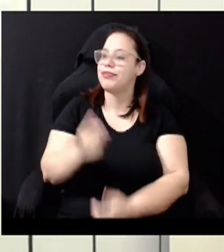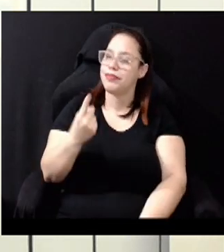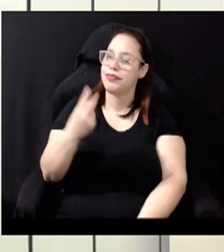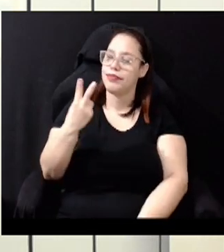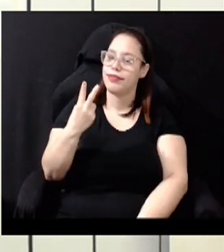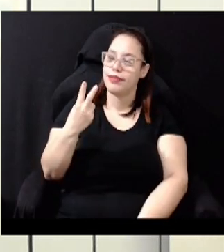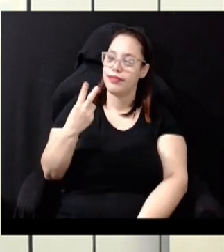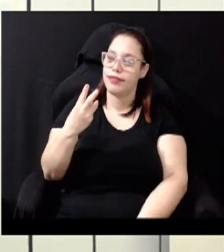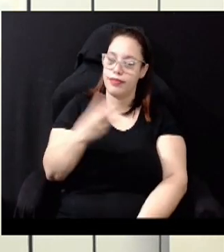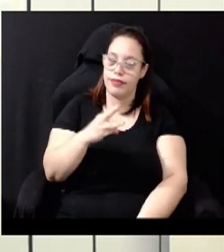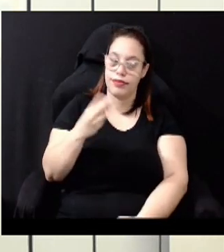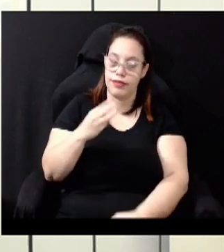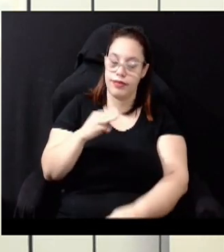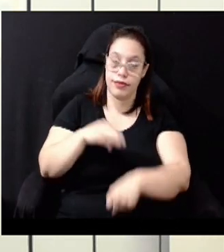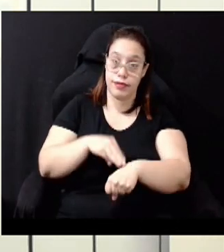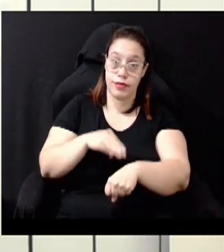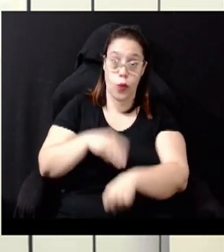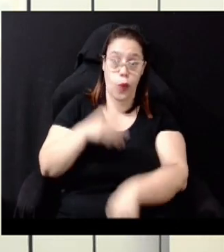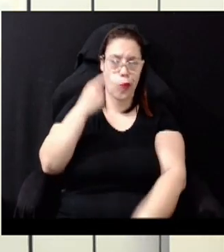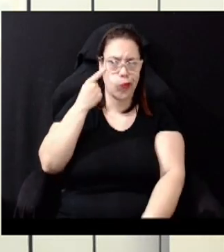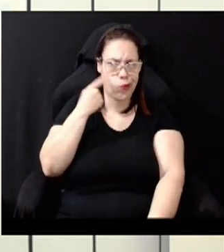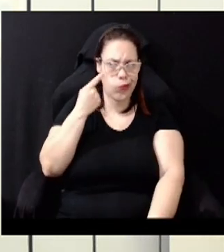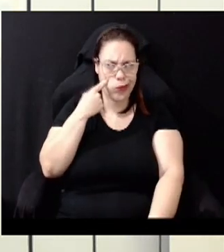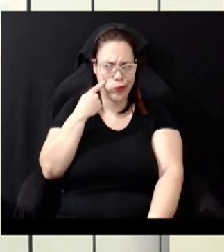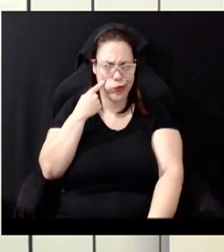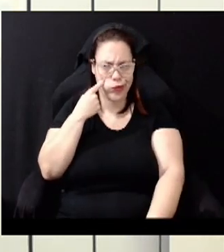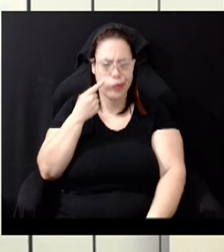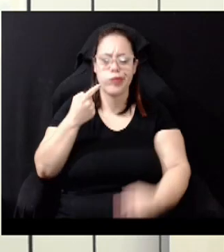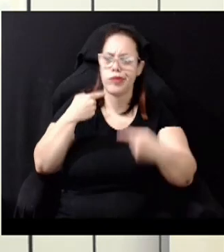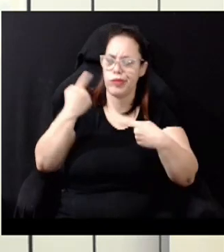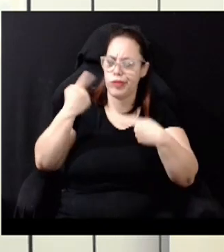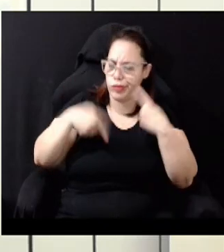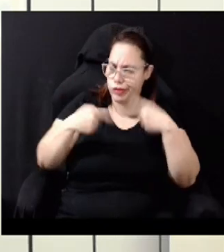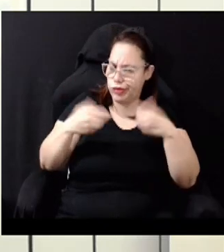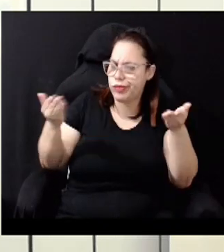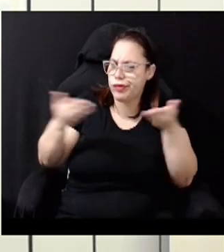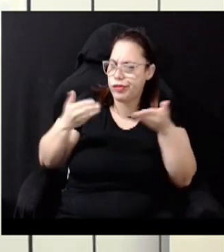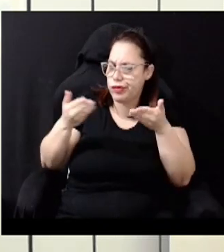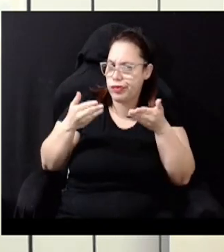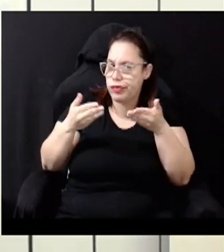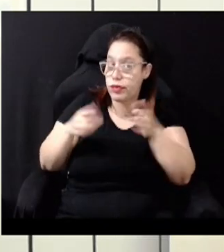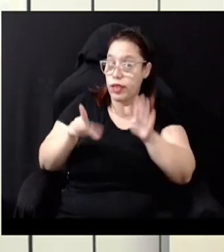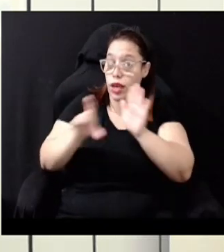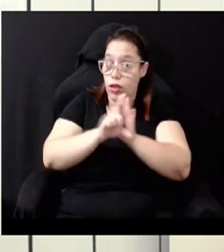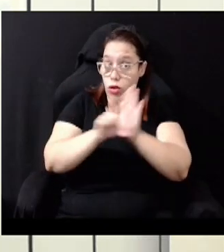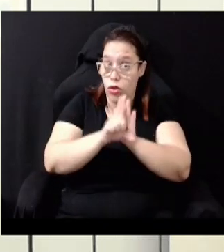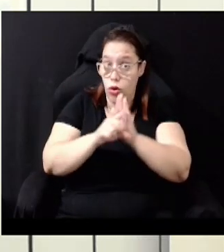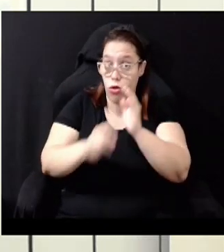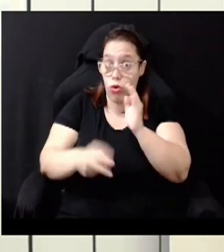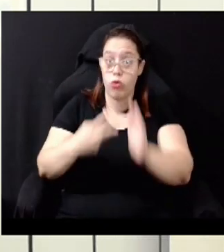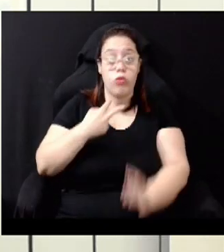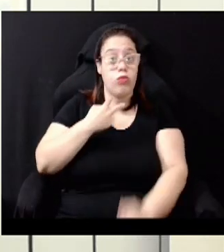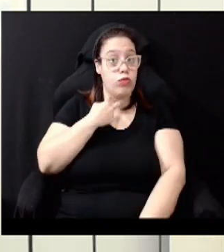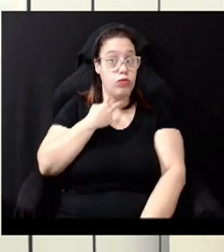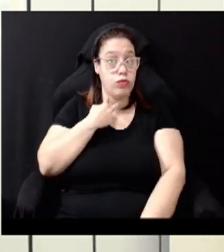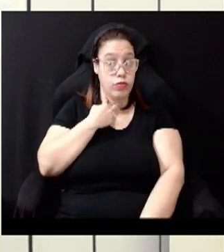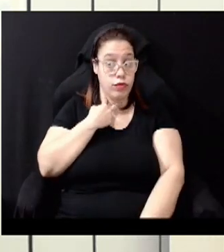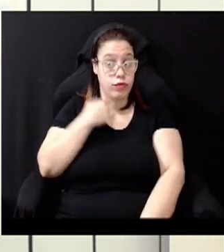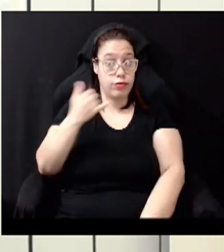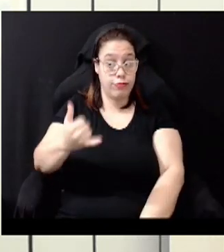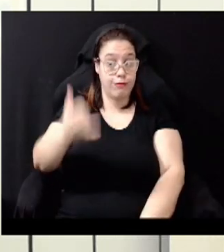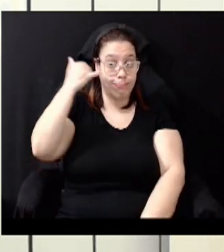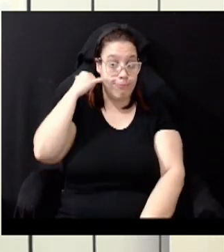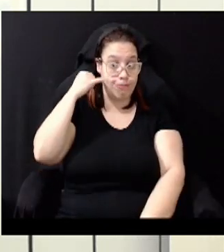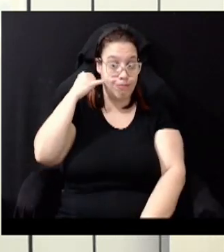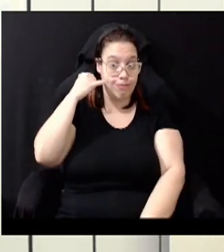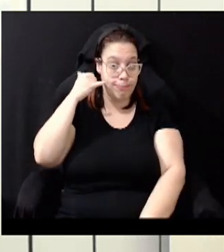33 minutos, olha só. Nós vamos discutir agora sobre a lei que restringe o uso de aparelhos eletrônicos